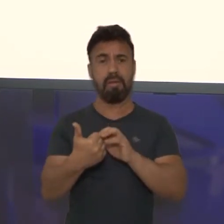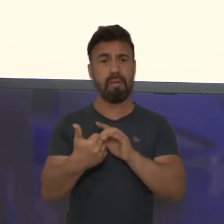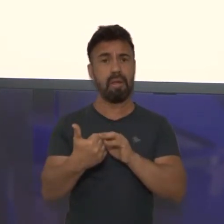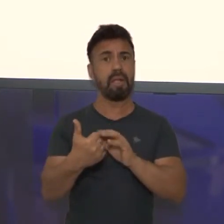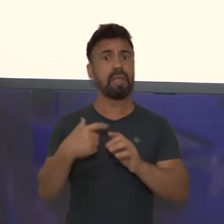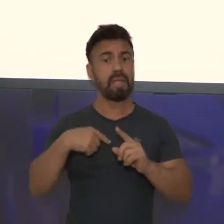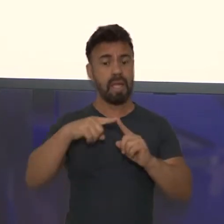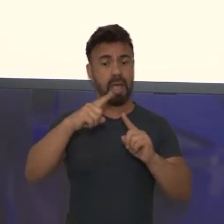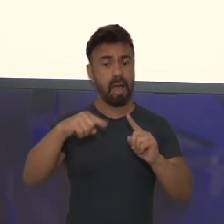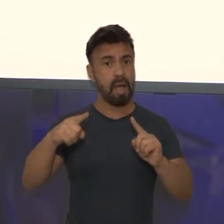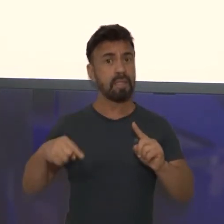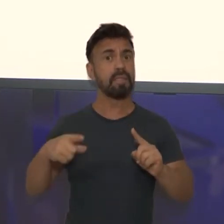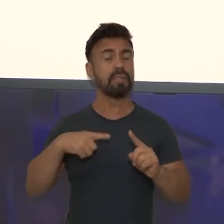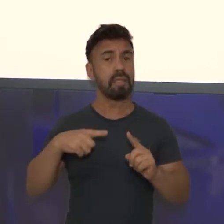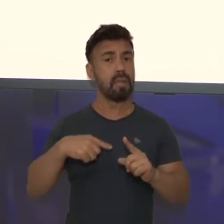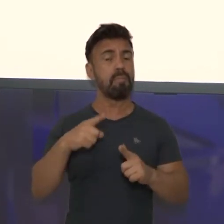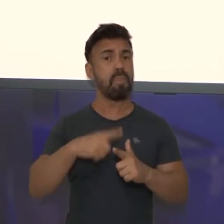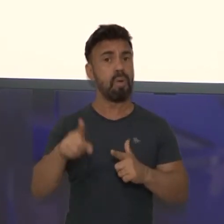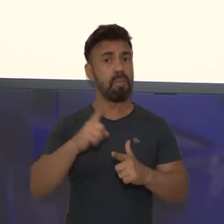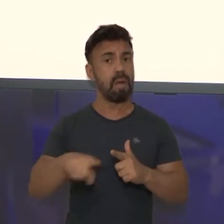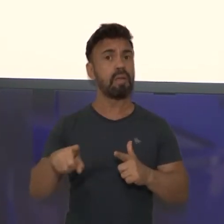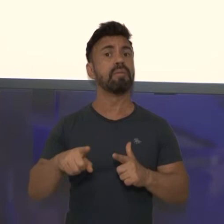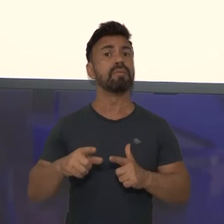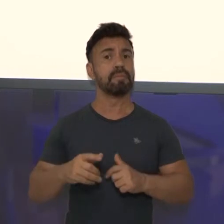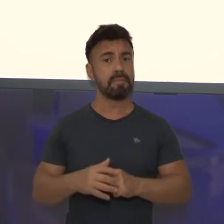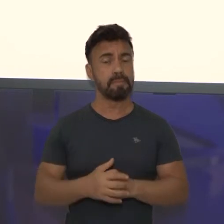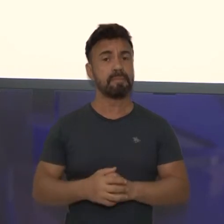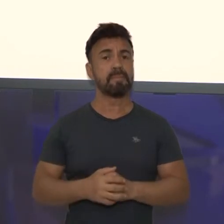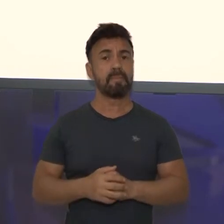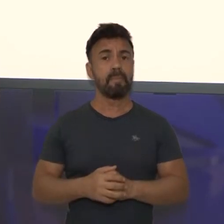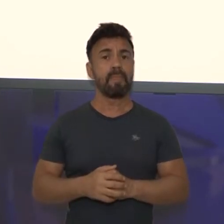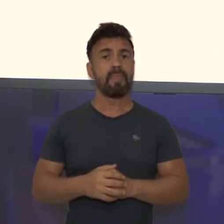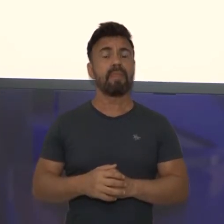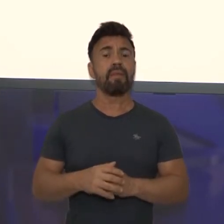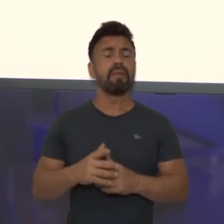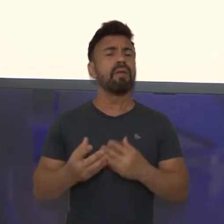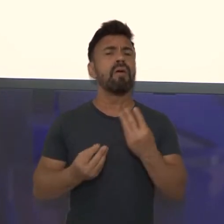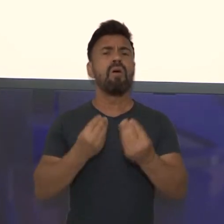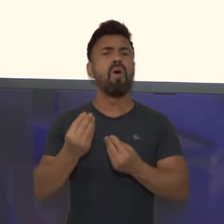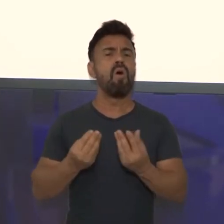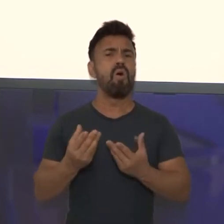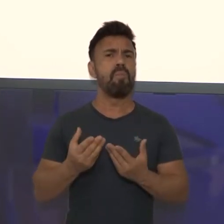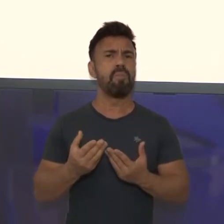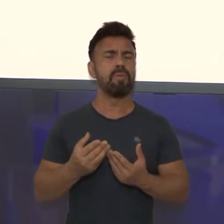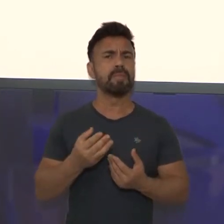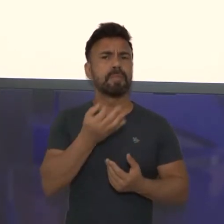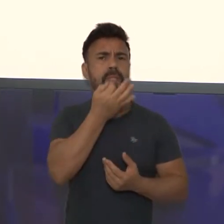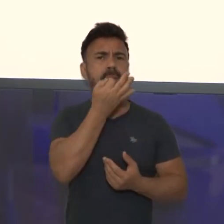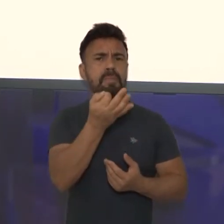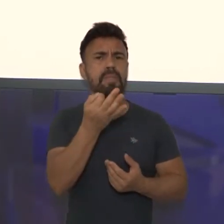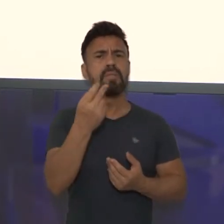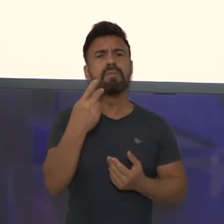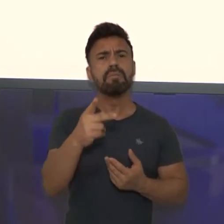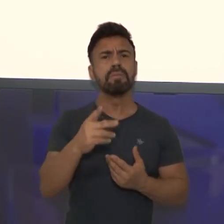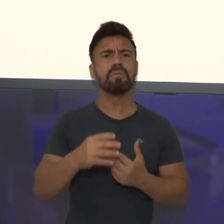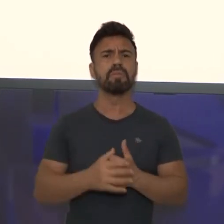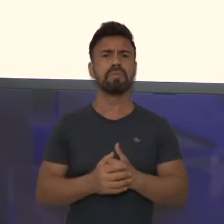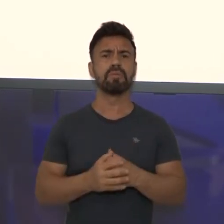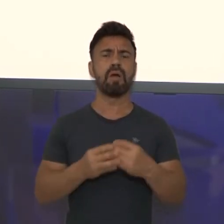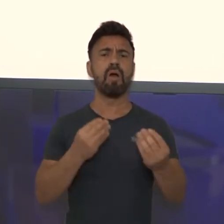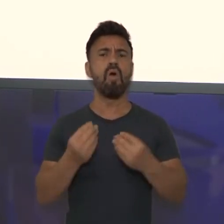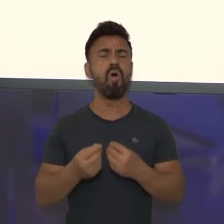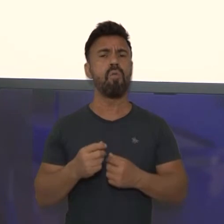vai trazer algum dano para a tua saúde, né? Então, com base nesses pensamentos aí,